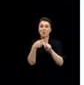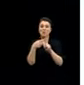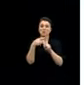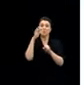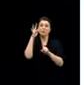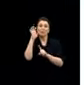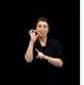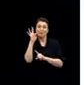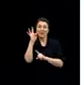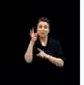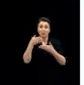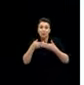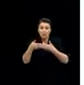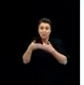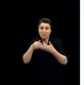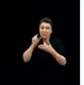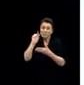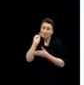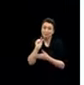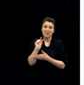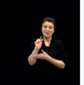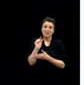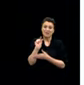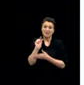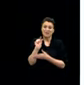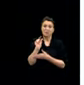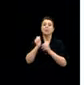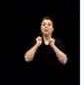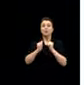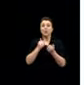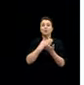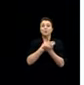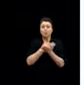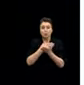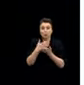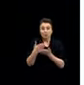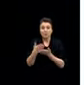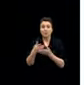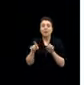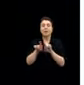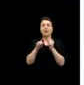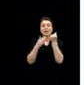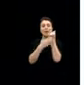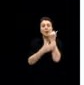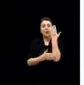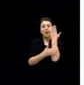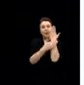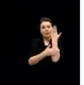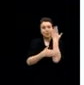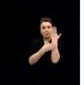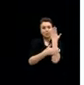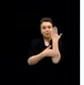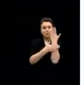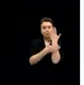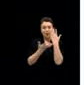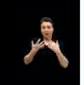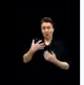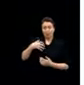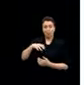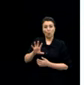estranho para ele. E pode começar, então, uma produção de anticorpos contra esse feto, contra esse